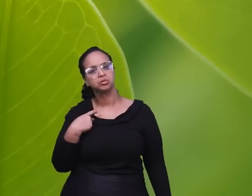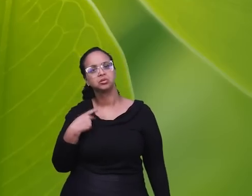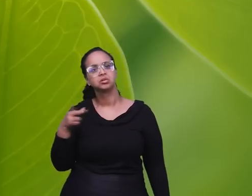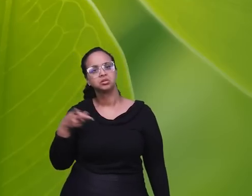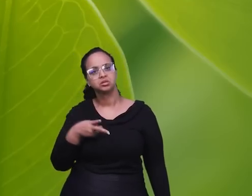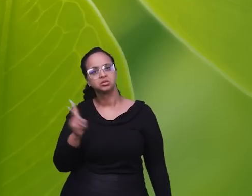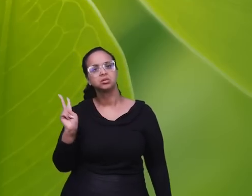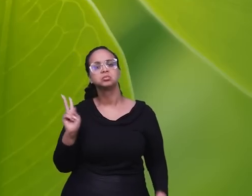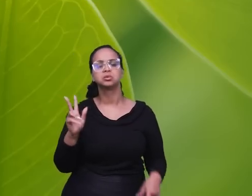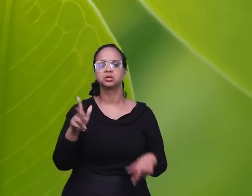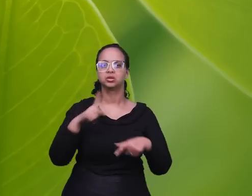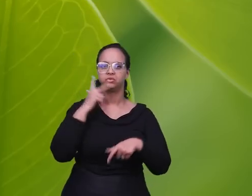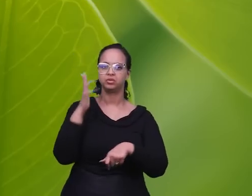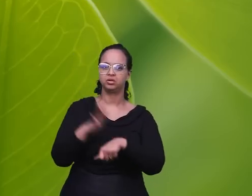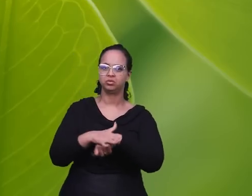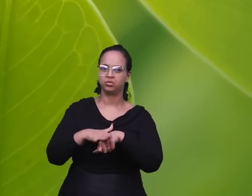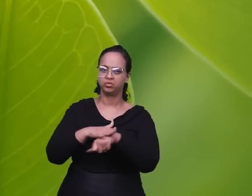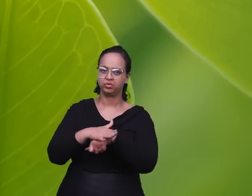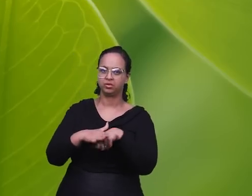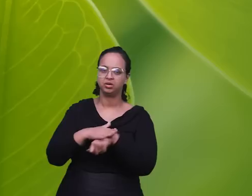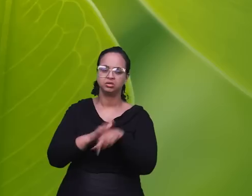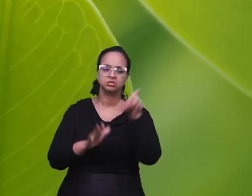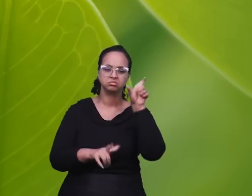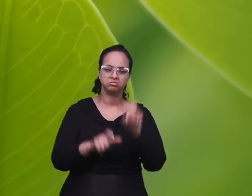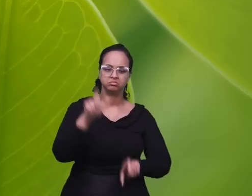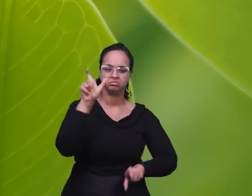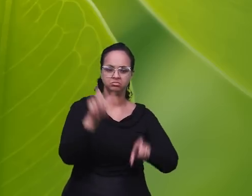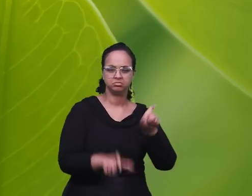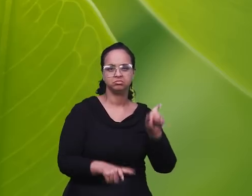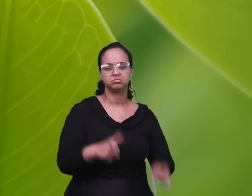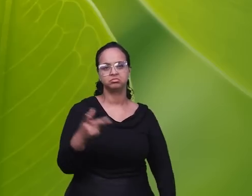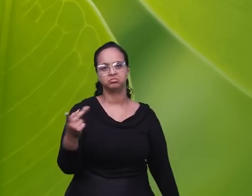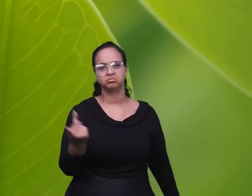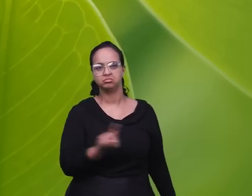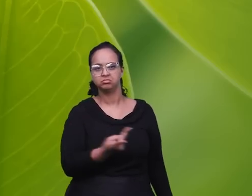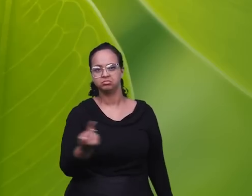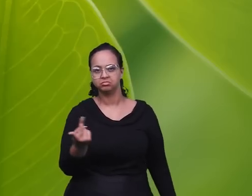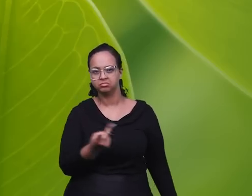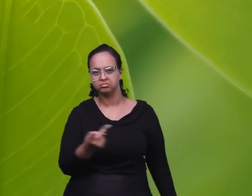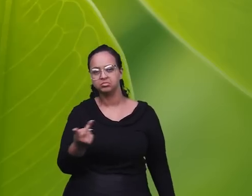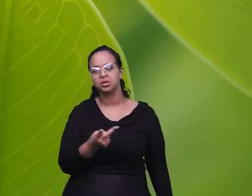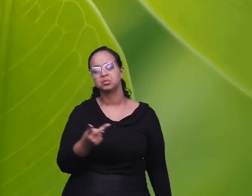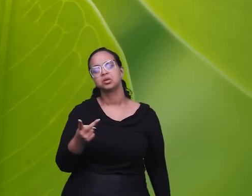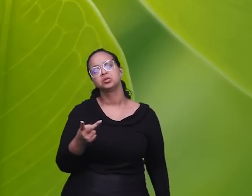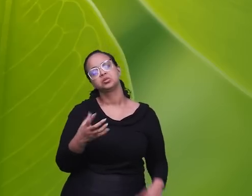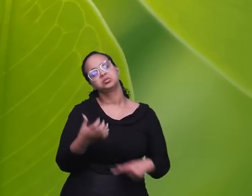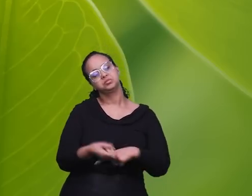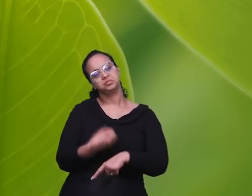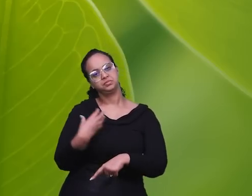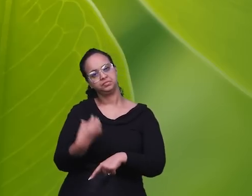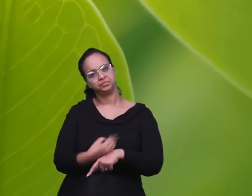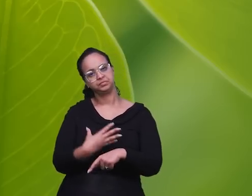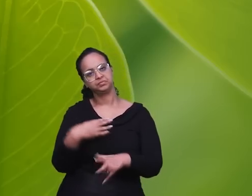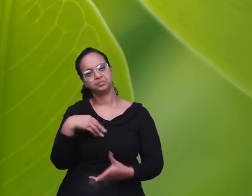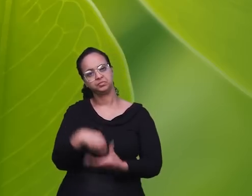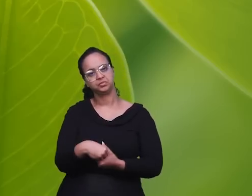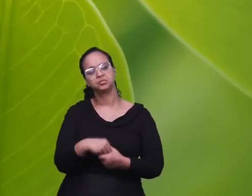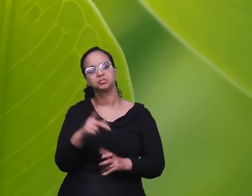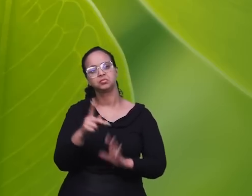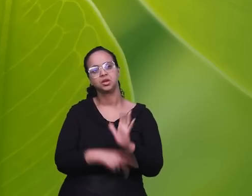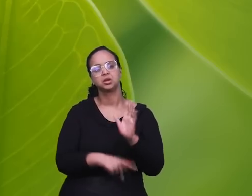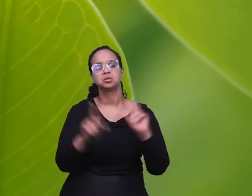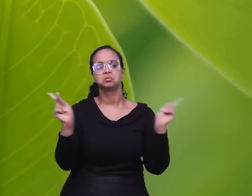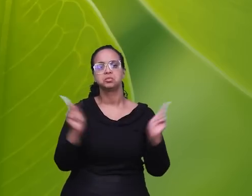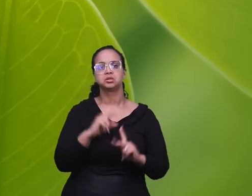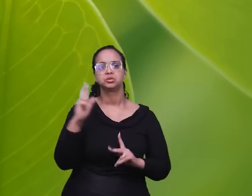inclusive, sempre que conversa comigo fala ali sobre eles e aquilo que eles transmitem também, não é, nos programas.